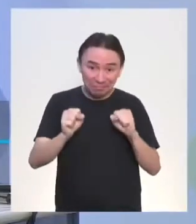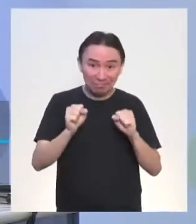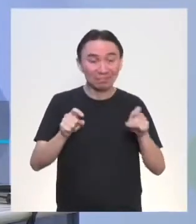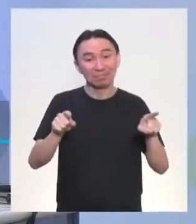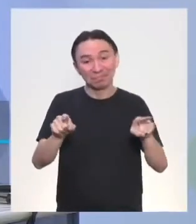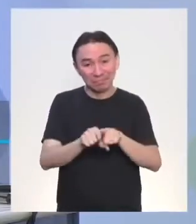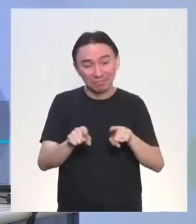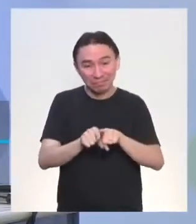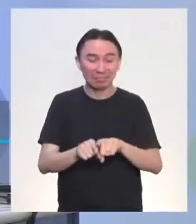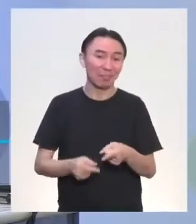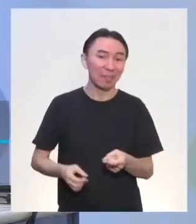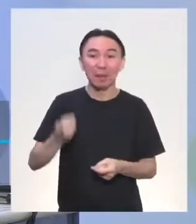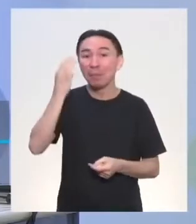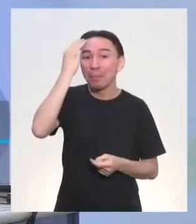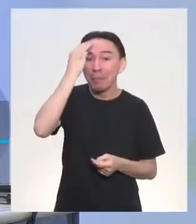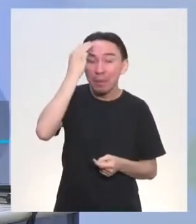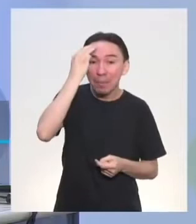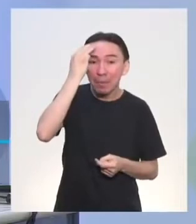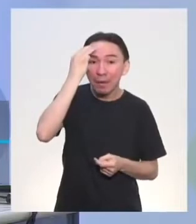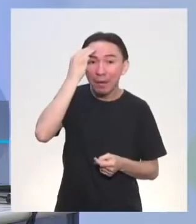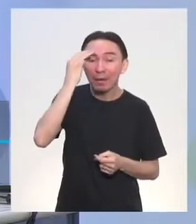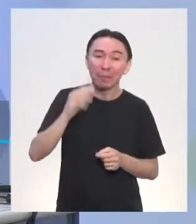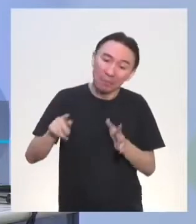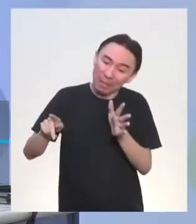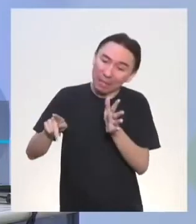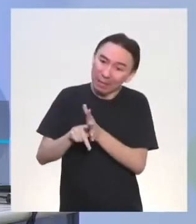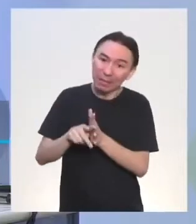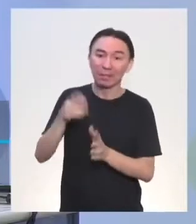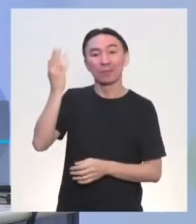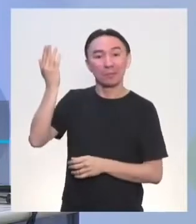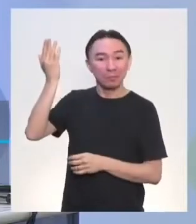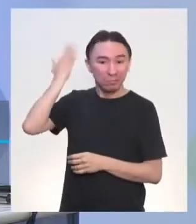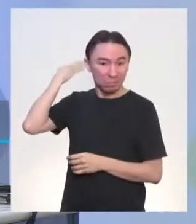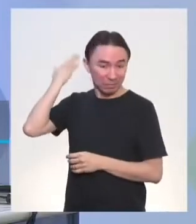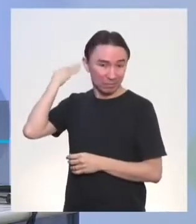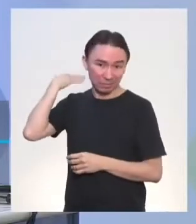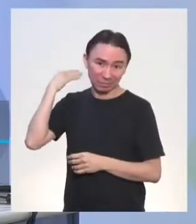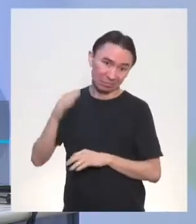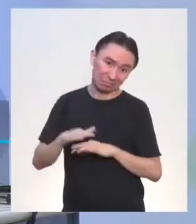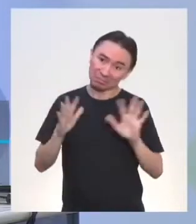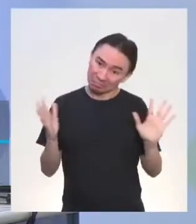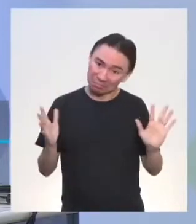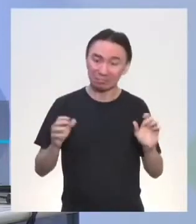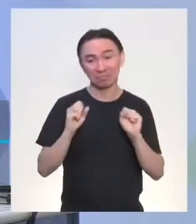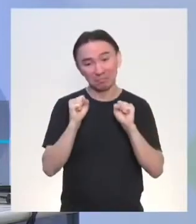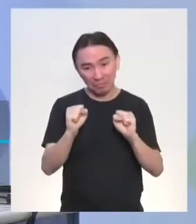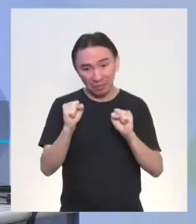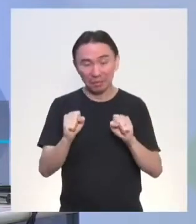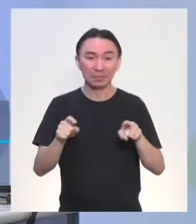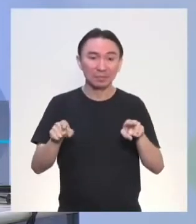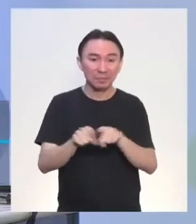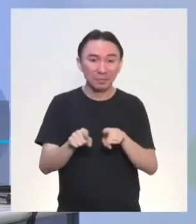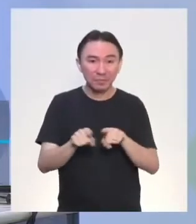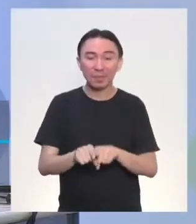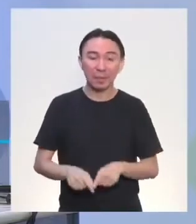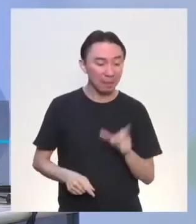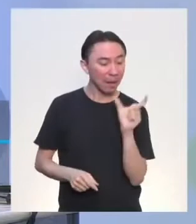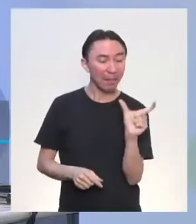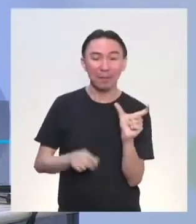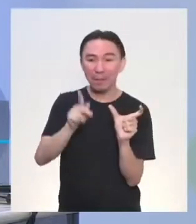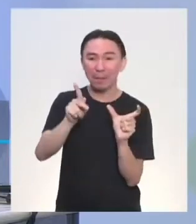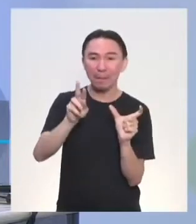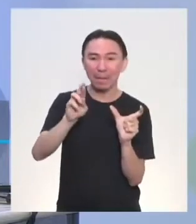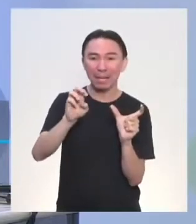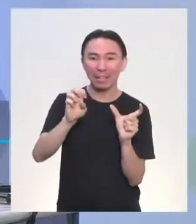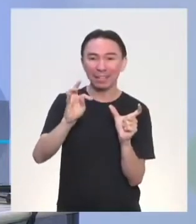que memórias são dos passados, ou memórias são do passado, poderia ter colocado também, mas eu coloquei pretéritos exatamente